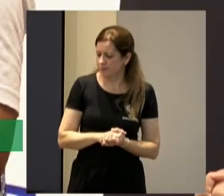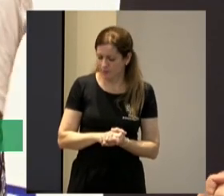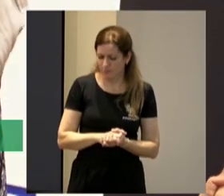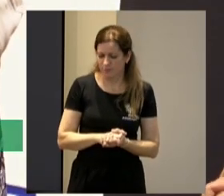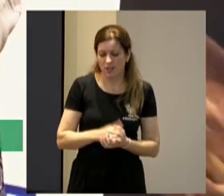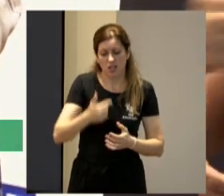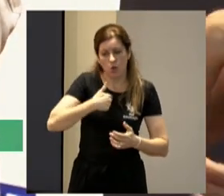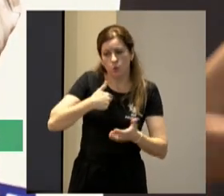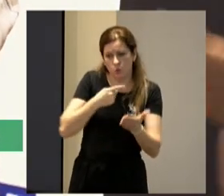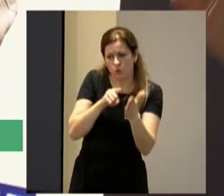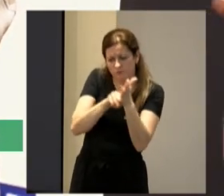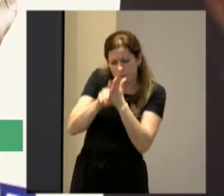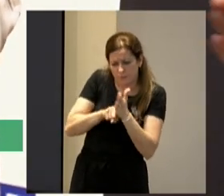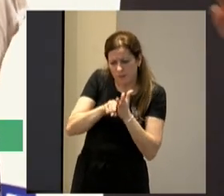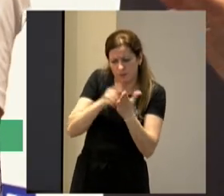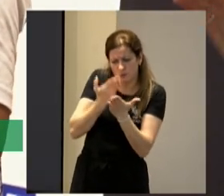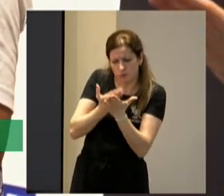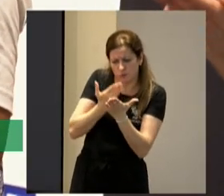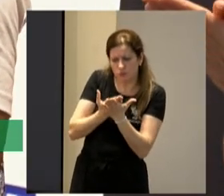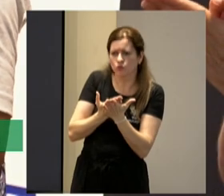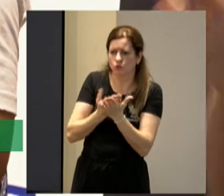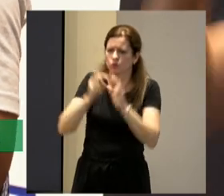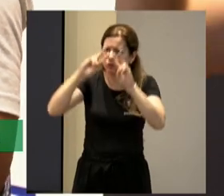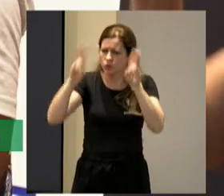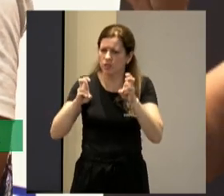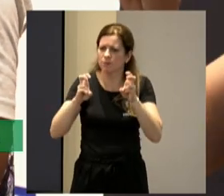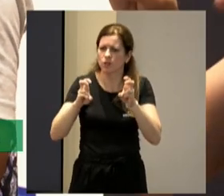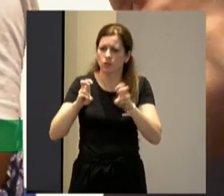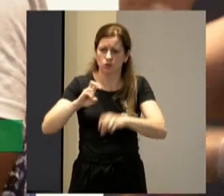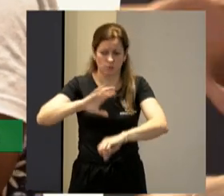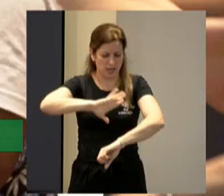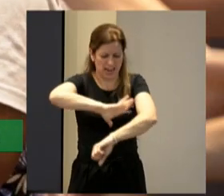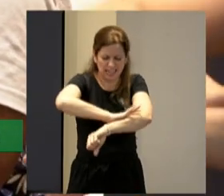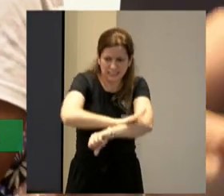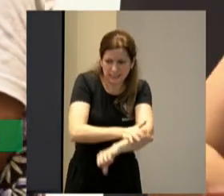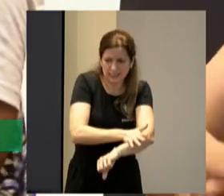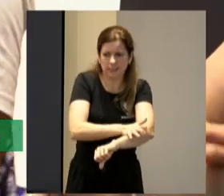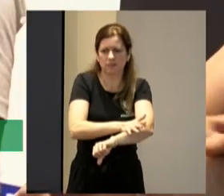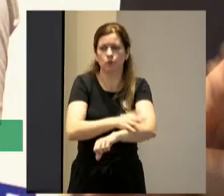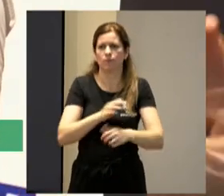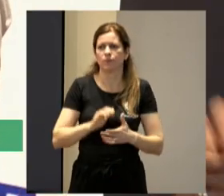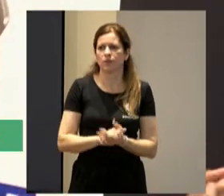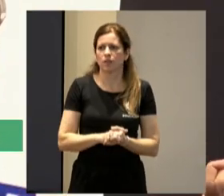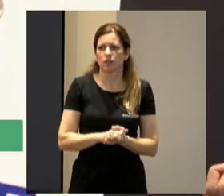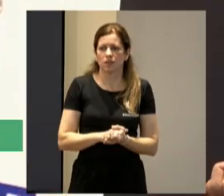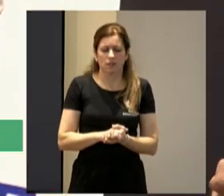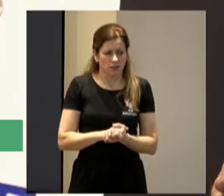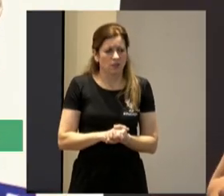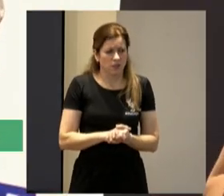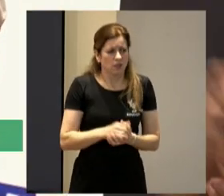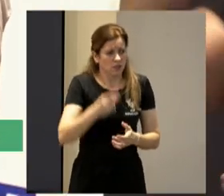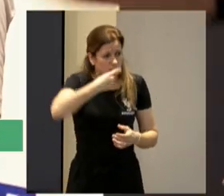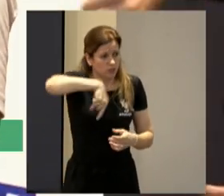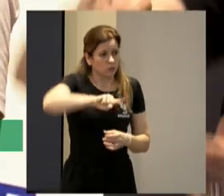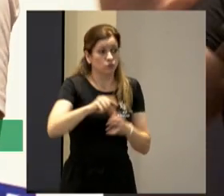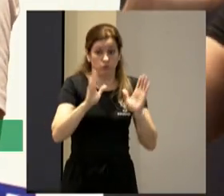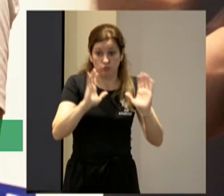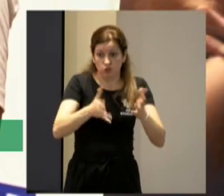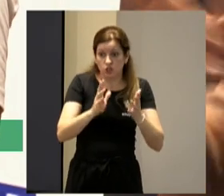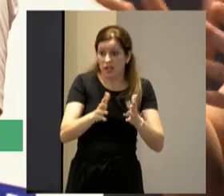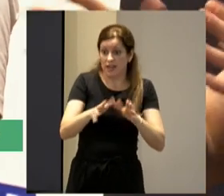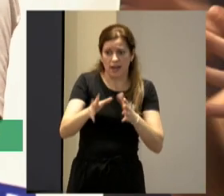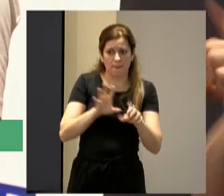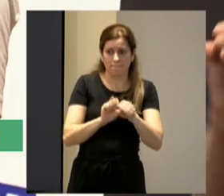uma pesquisa sobre racismo nas redes sociais, especialmente TikTok, desde a pandemia que eu estou fazendo esses